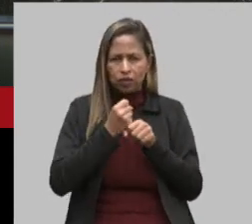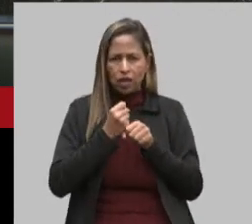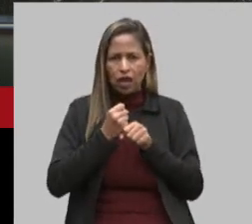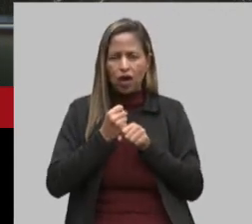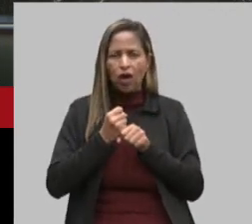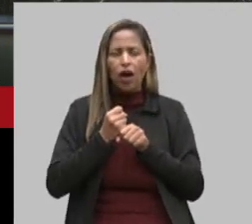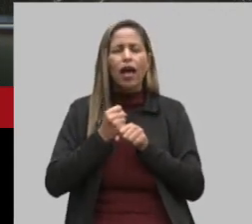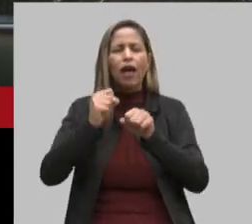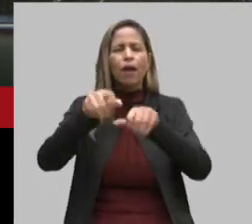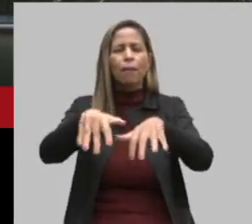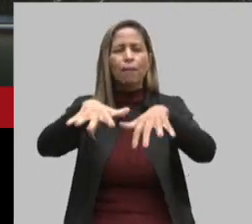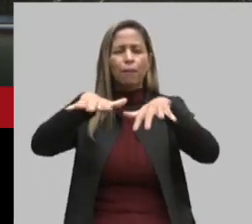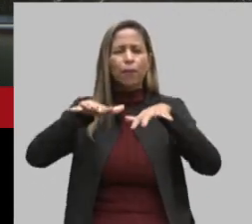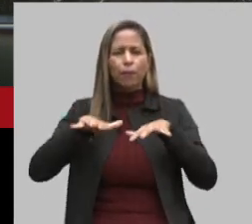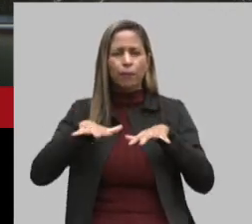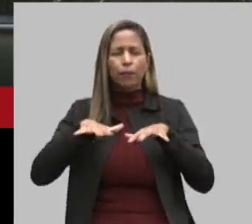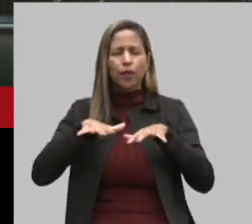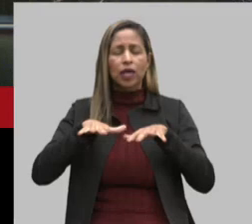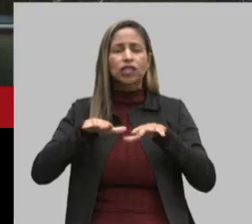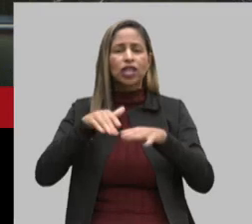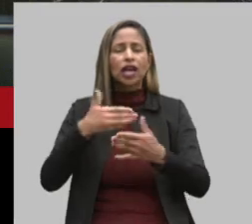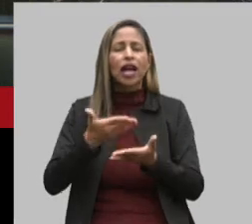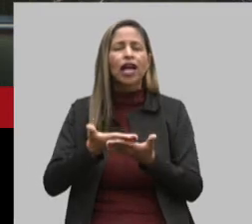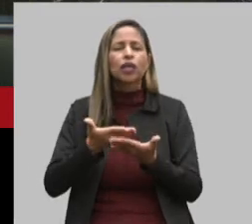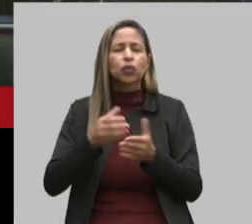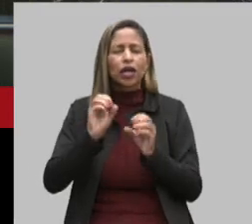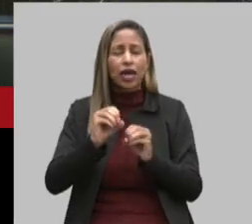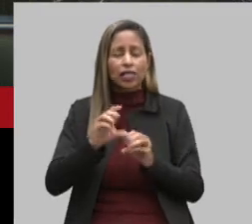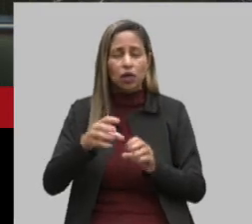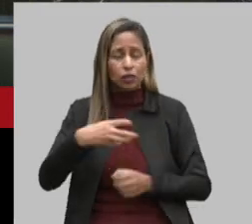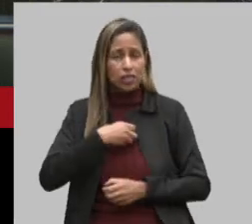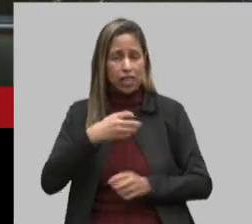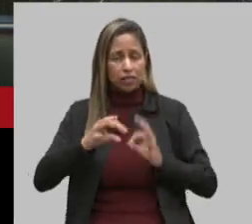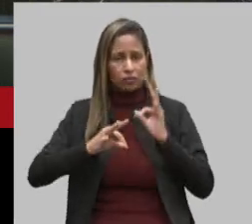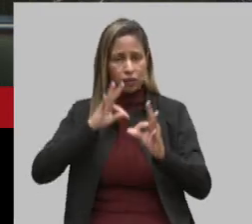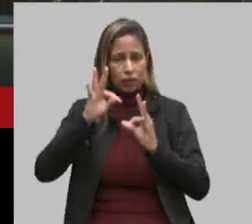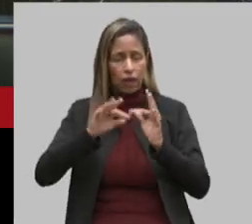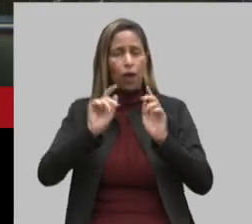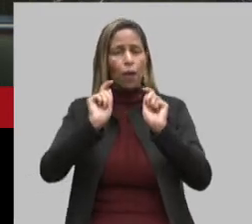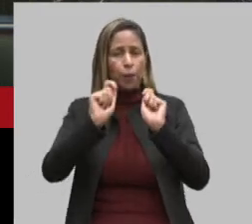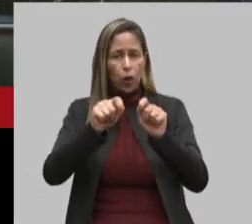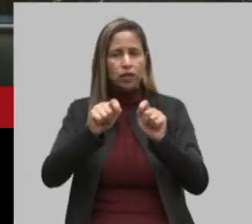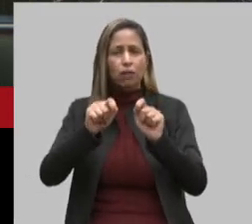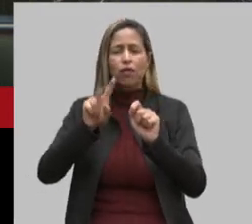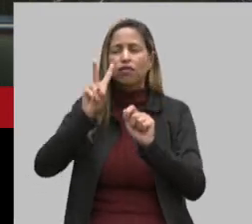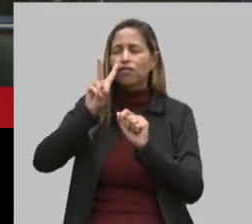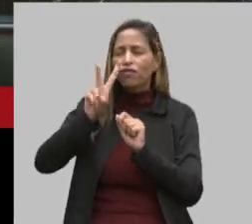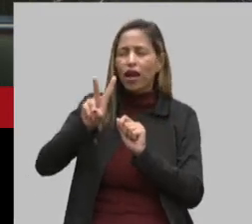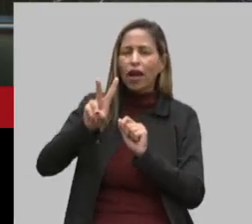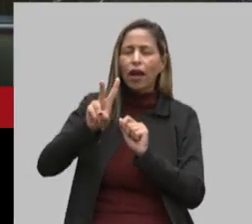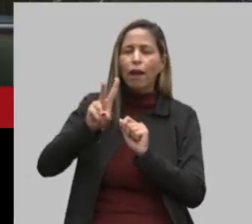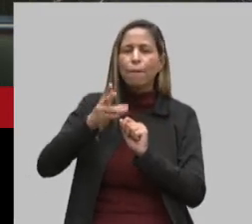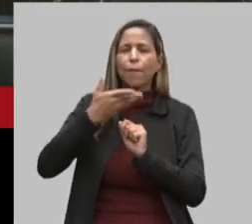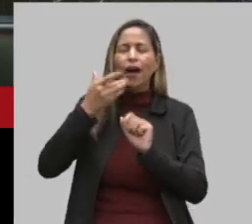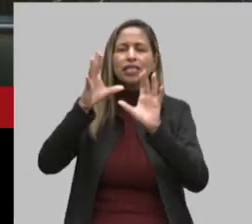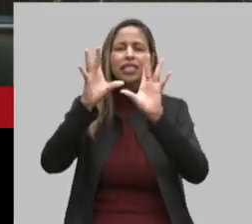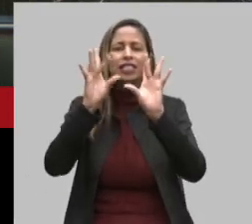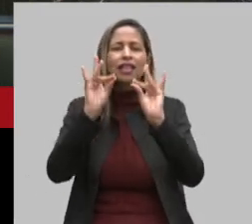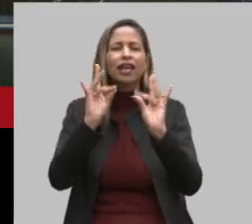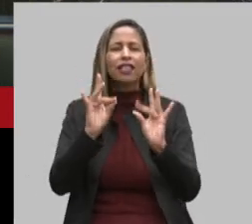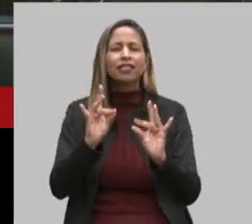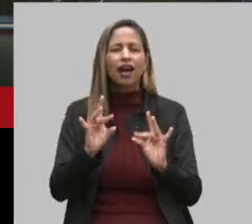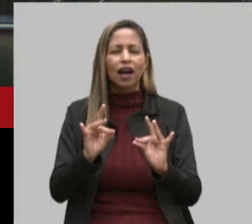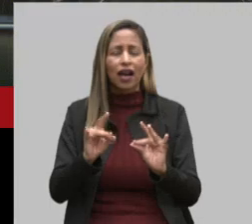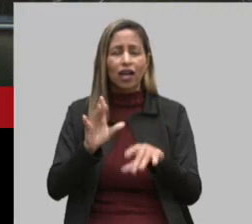pública na comissão de Educação Ciência e Tecnologia de forma que a gente possa ouvir de maneira mais detalhada tudo que